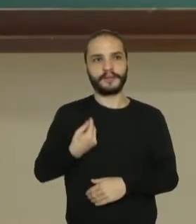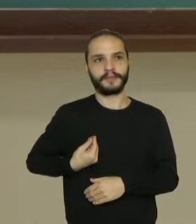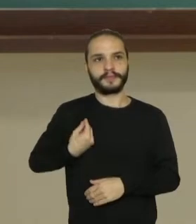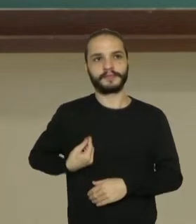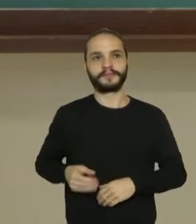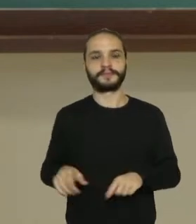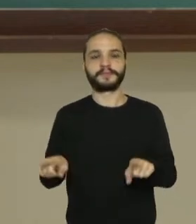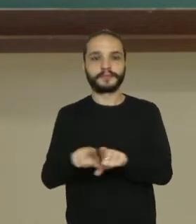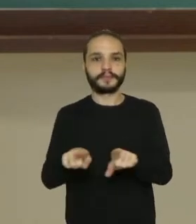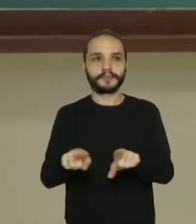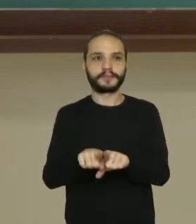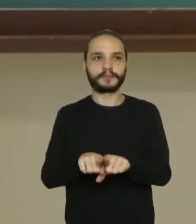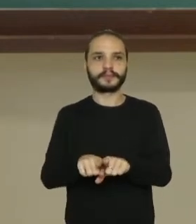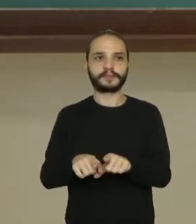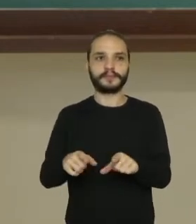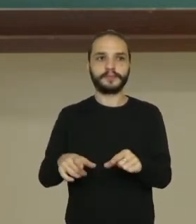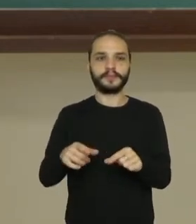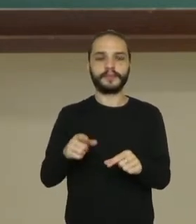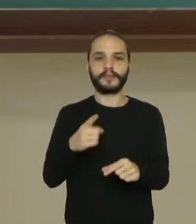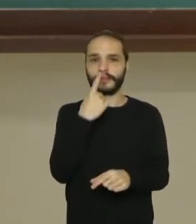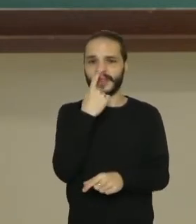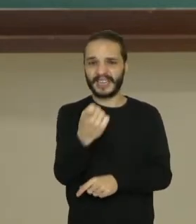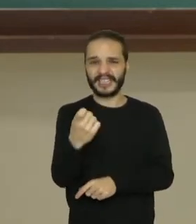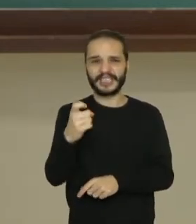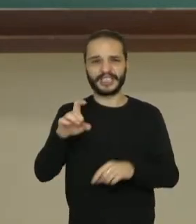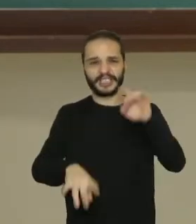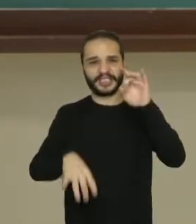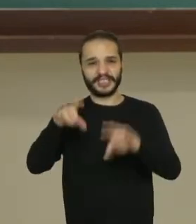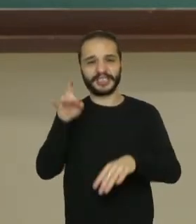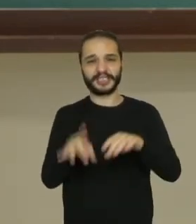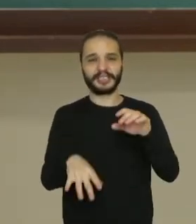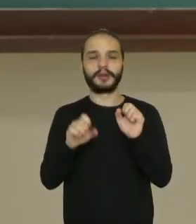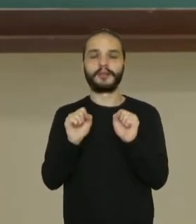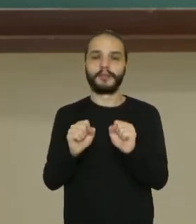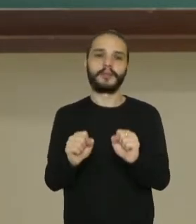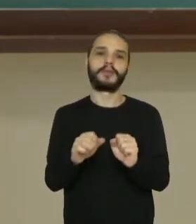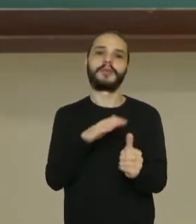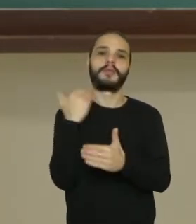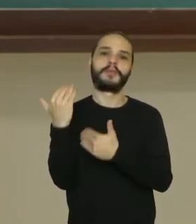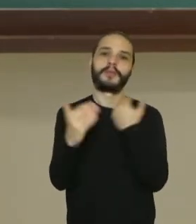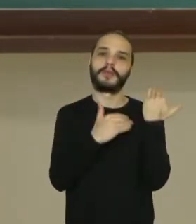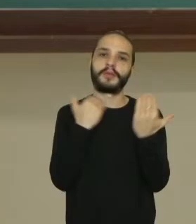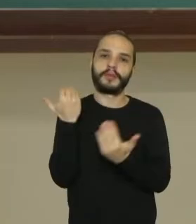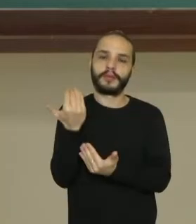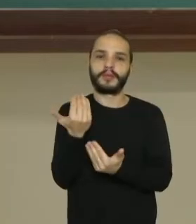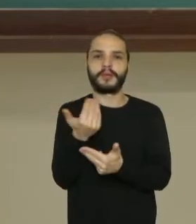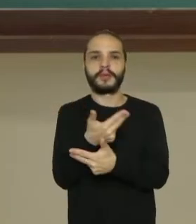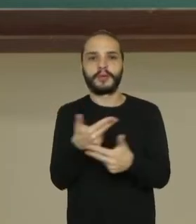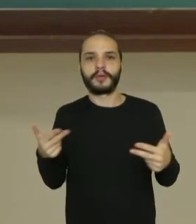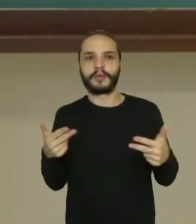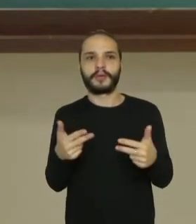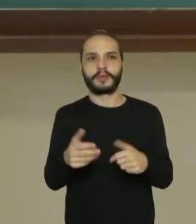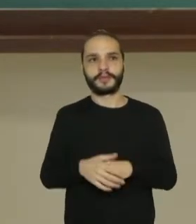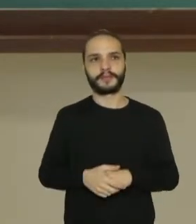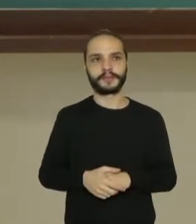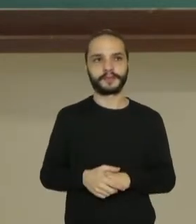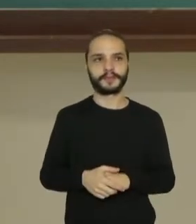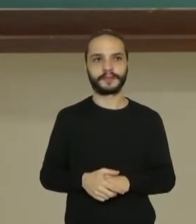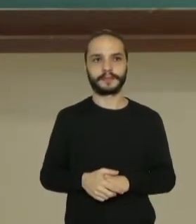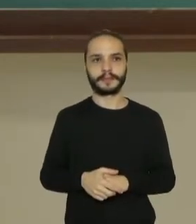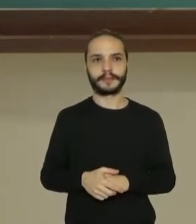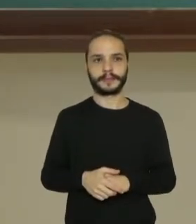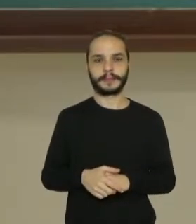lixo, né? Que pode trazer grandes problemas, né? Morte, substâncias tóxicas no rio. Eu